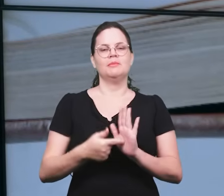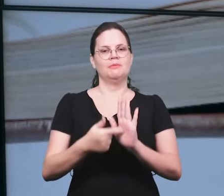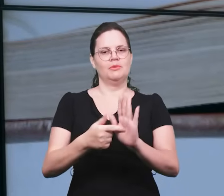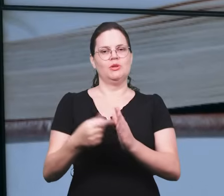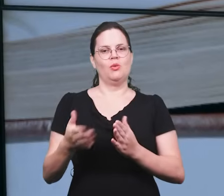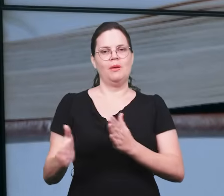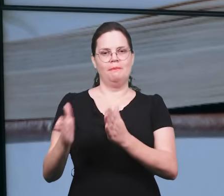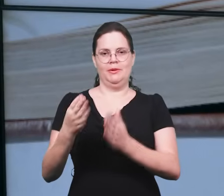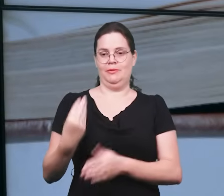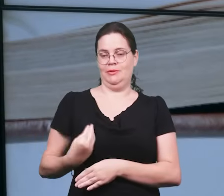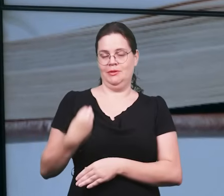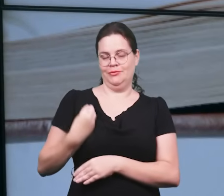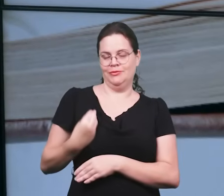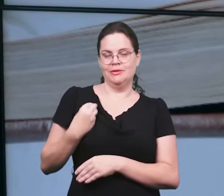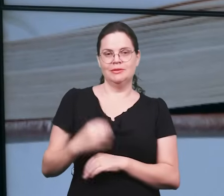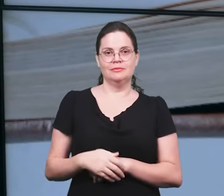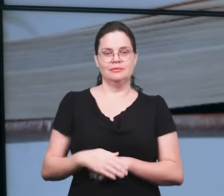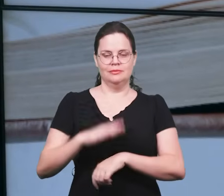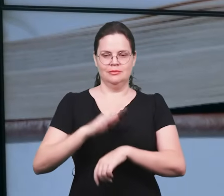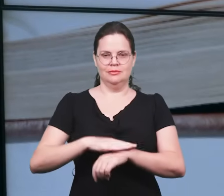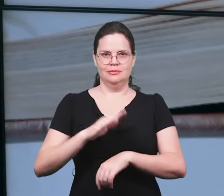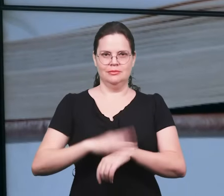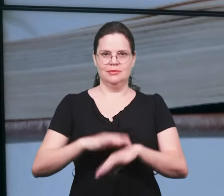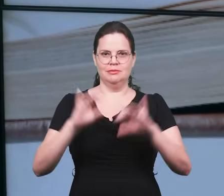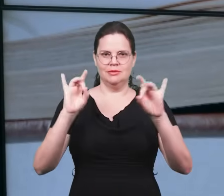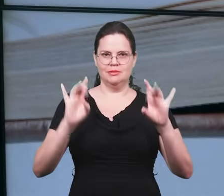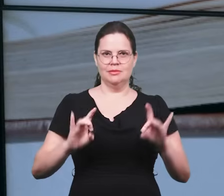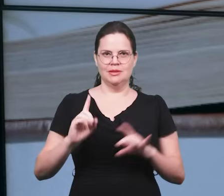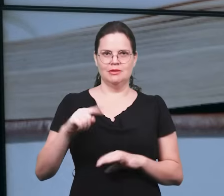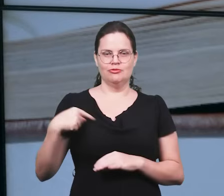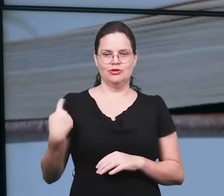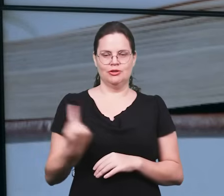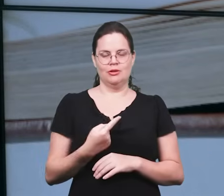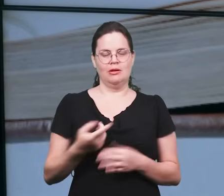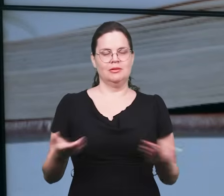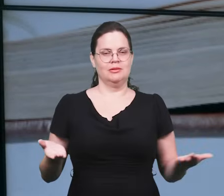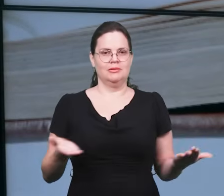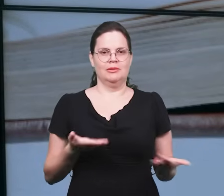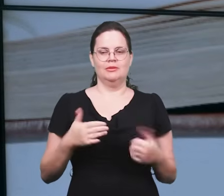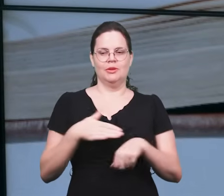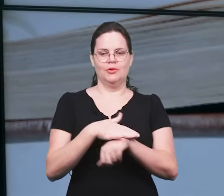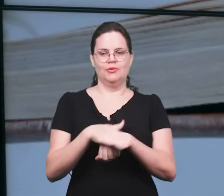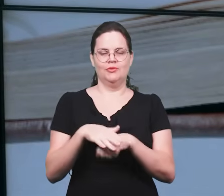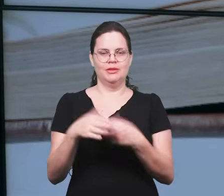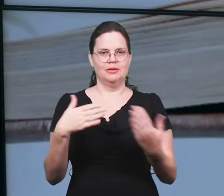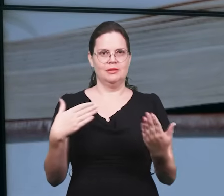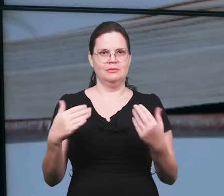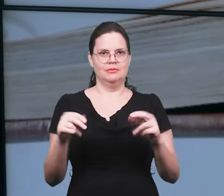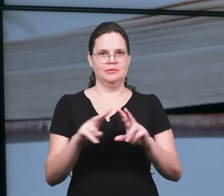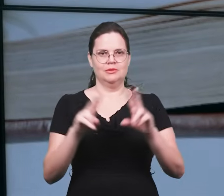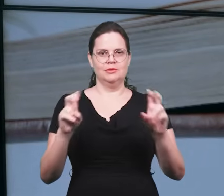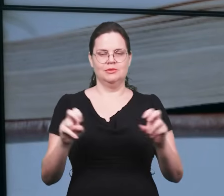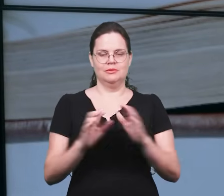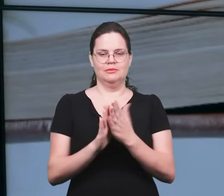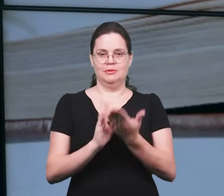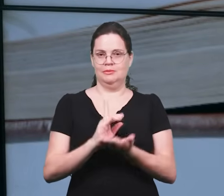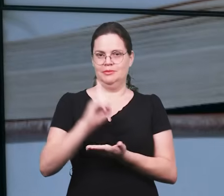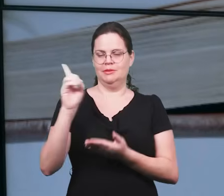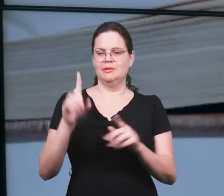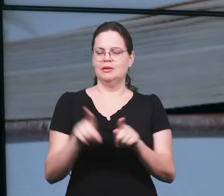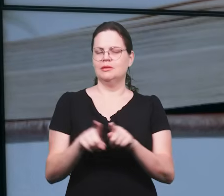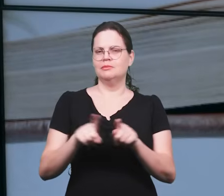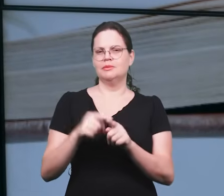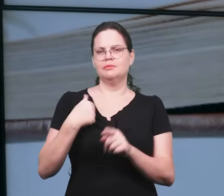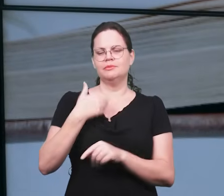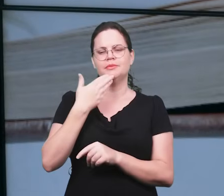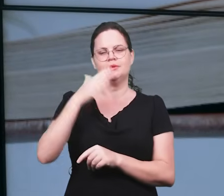vida. E esse tempo que nós tiramos aqui, né? Para conversar sobre a palavra de Deus, buscar a